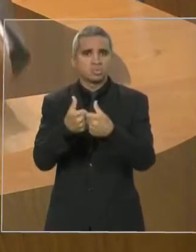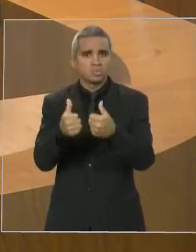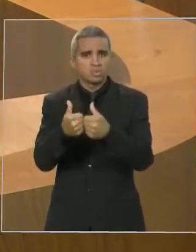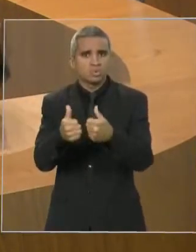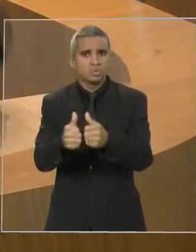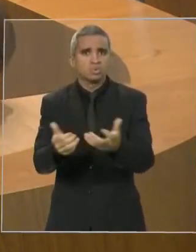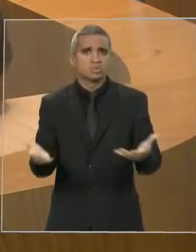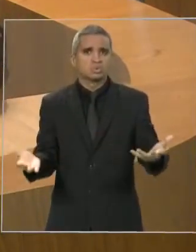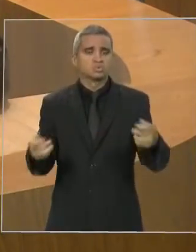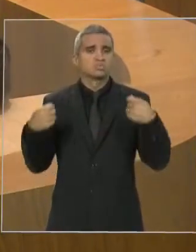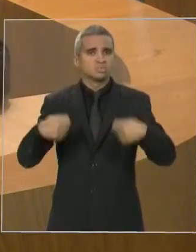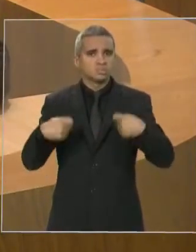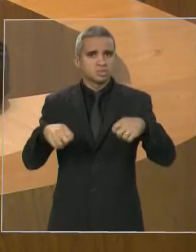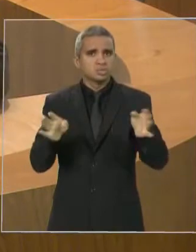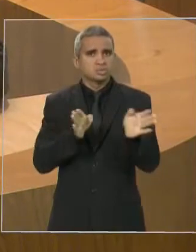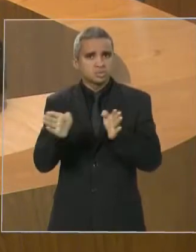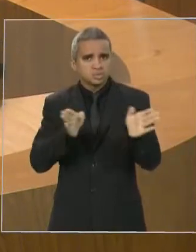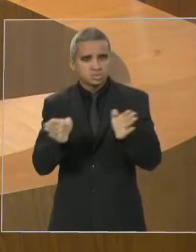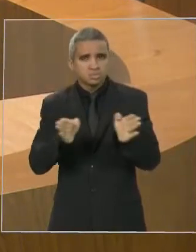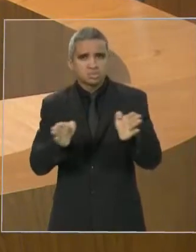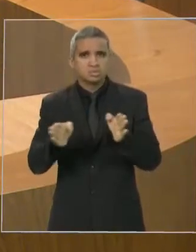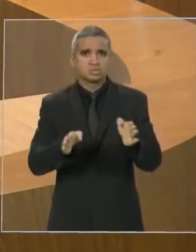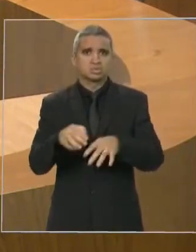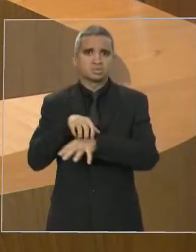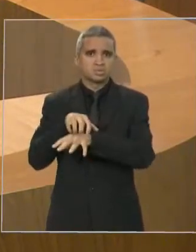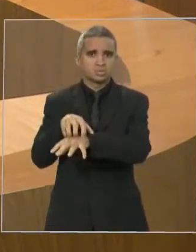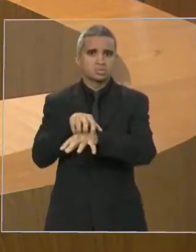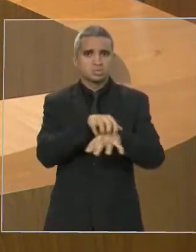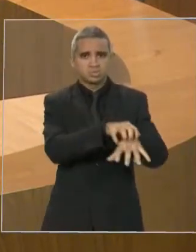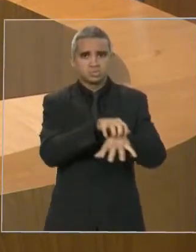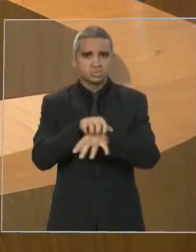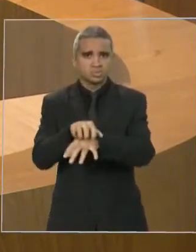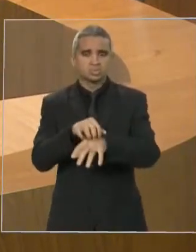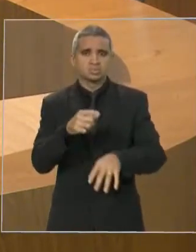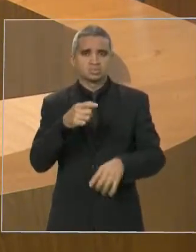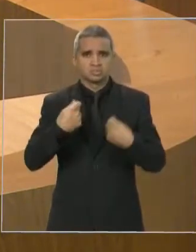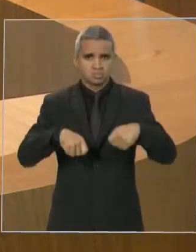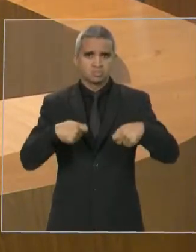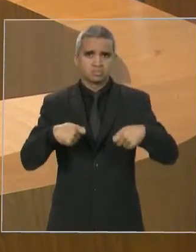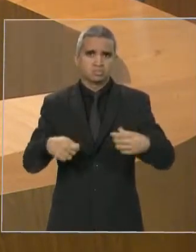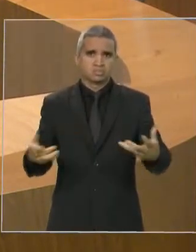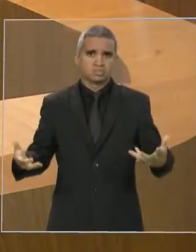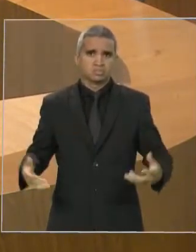frequência, com mais assiduidade e com mais qualidade.